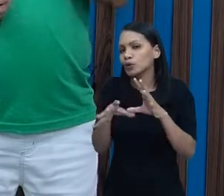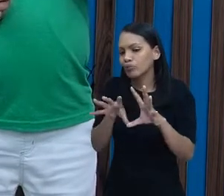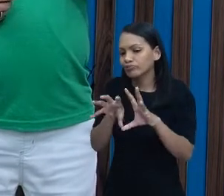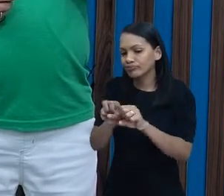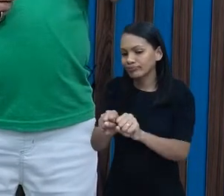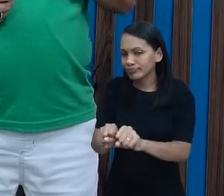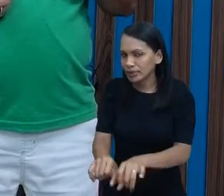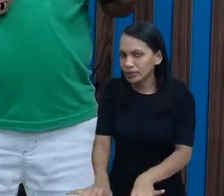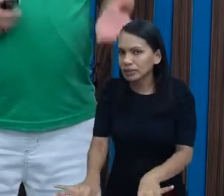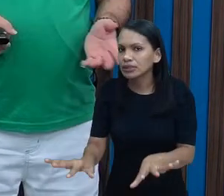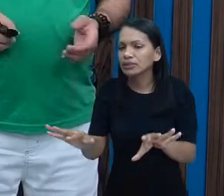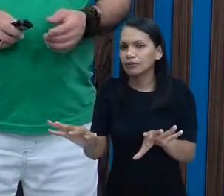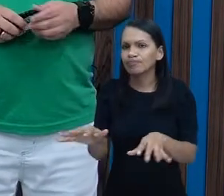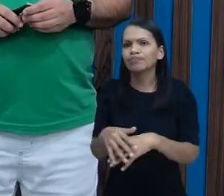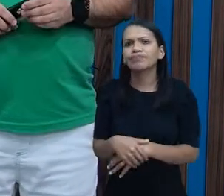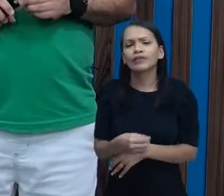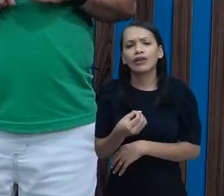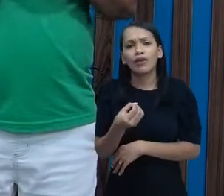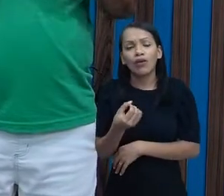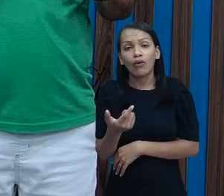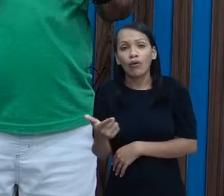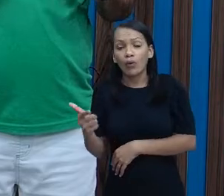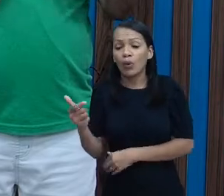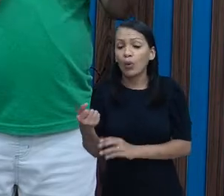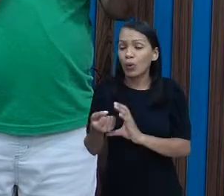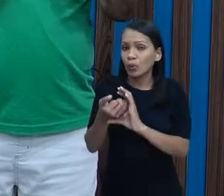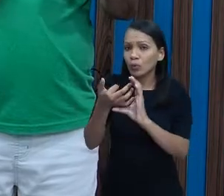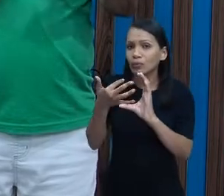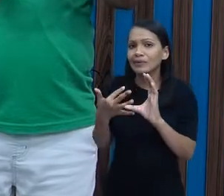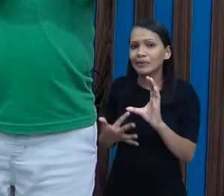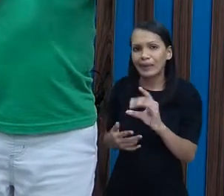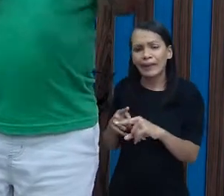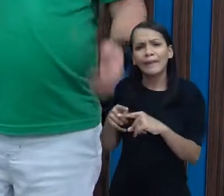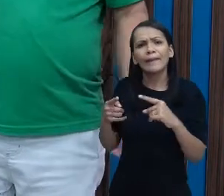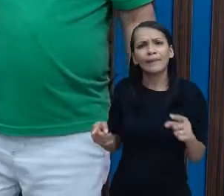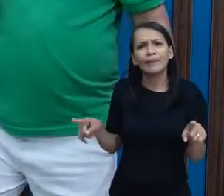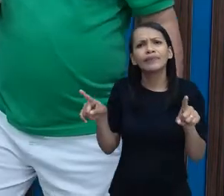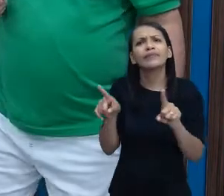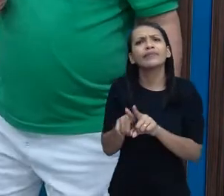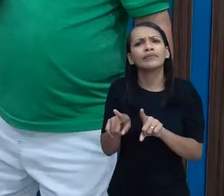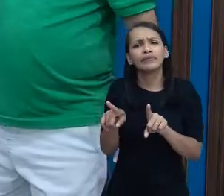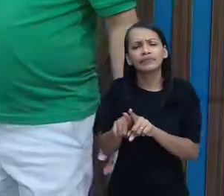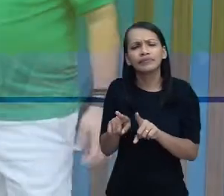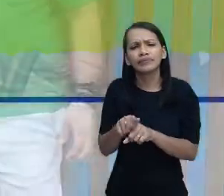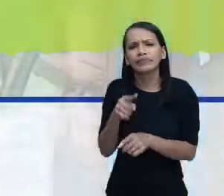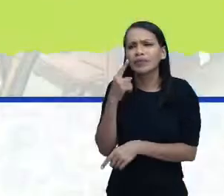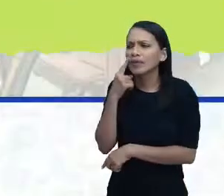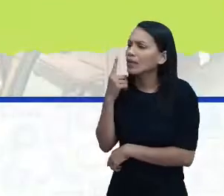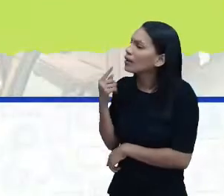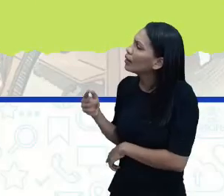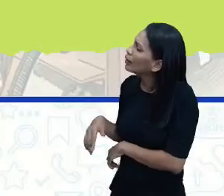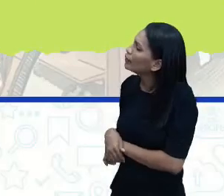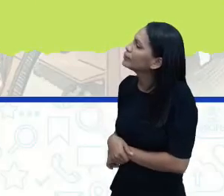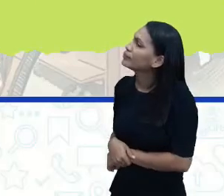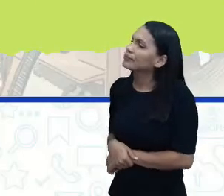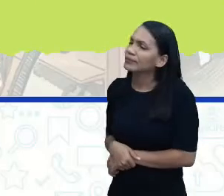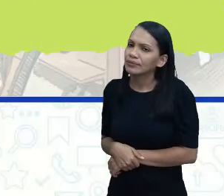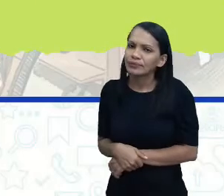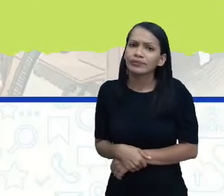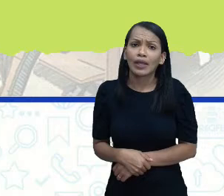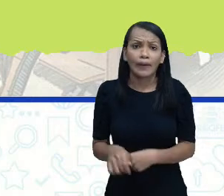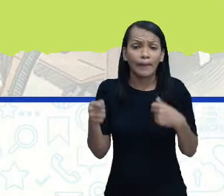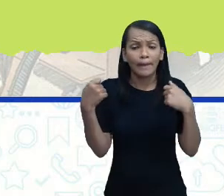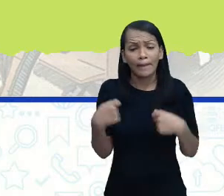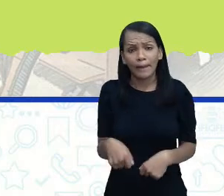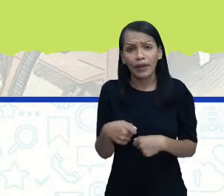né? Outra característica, né, mas ainda mantendo aí, é um ponto, né, que a gente